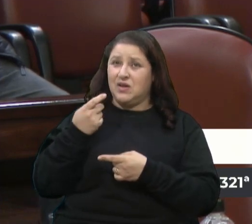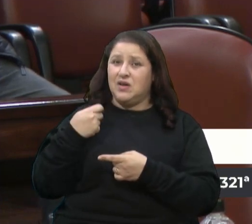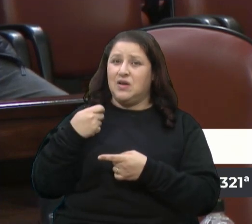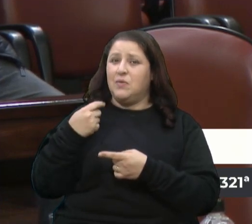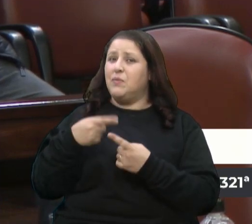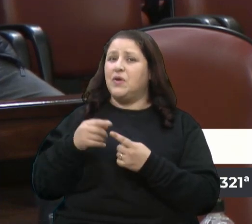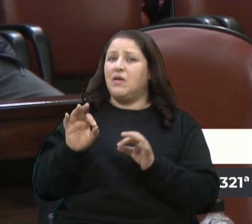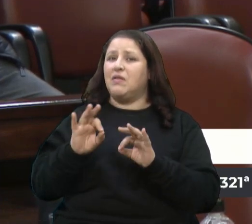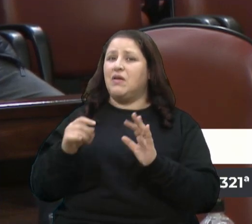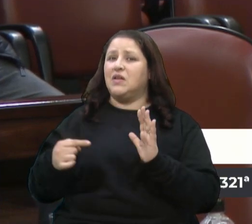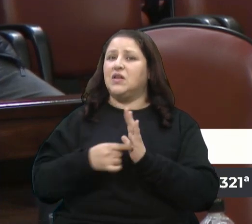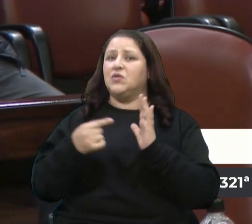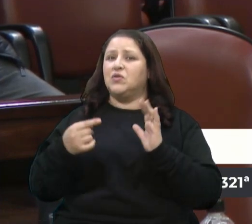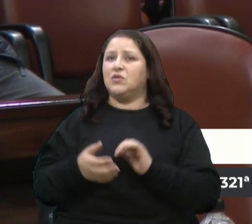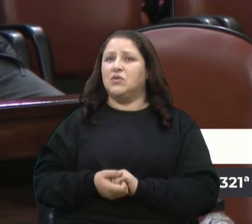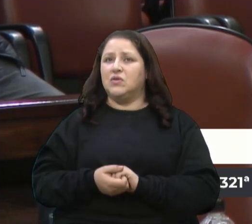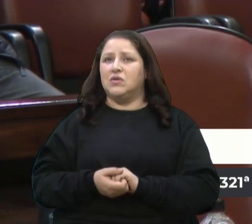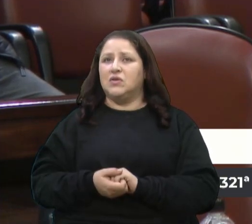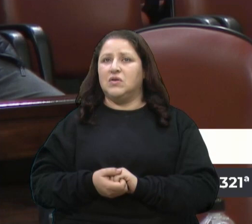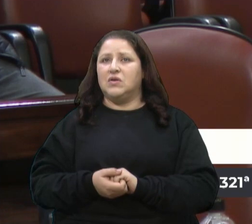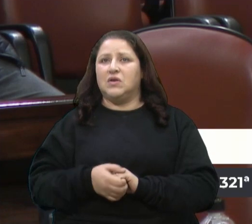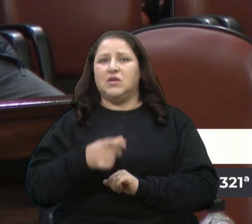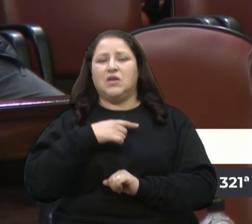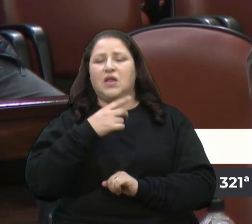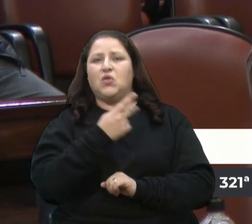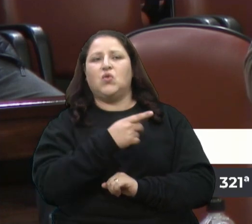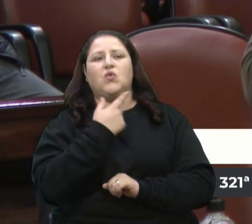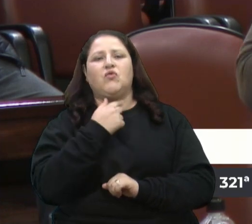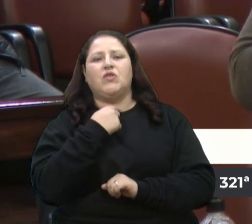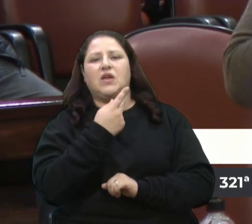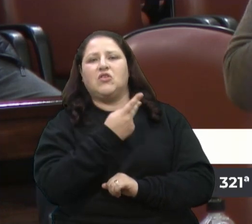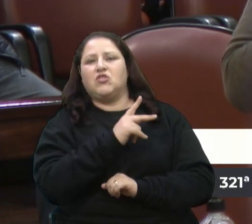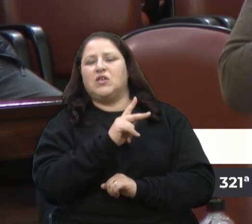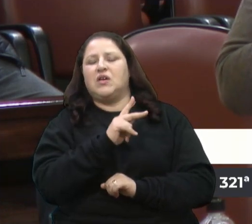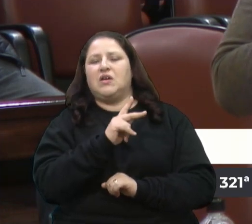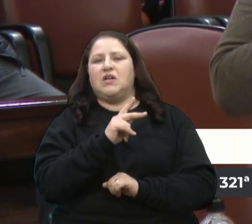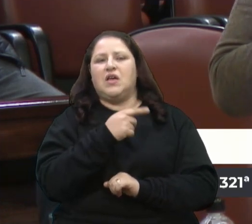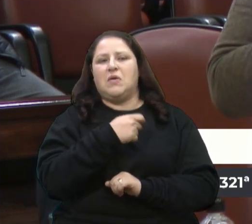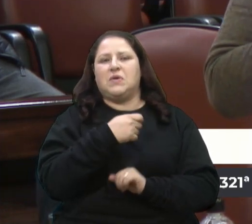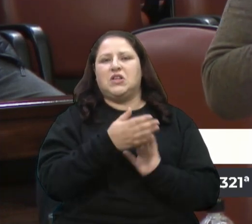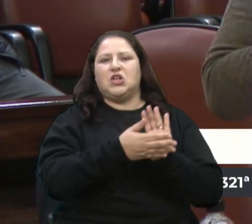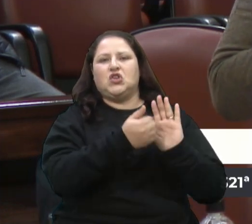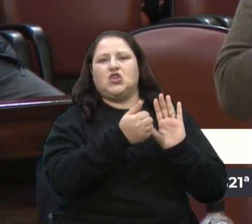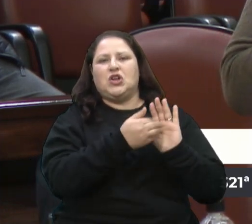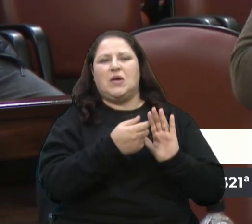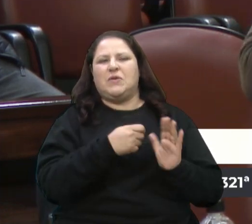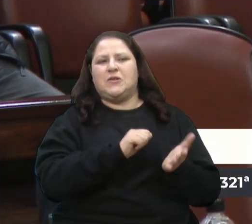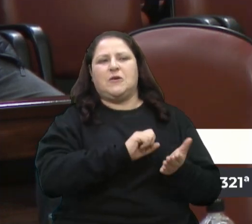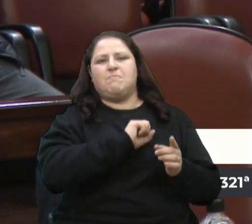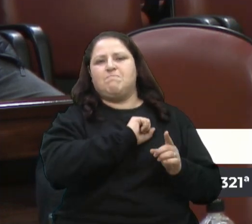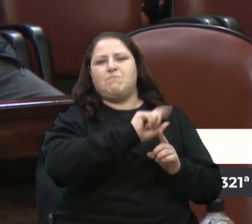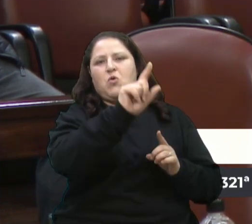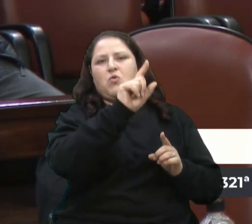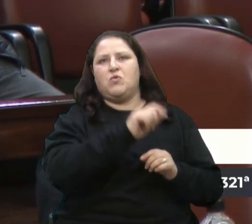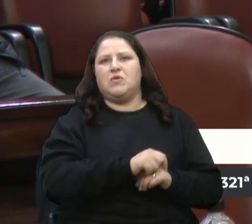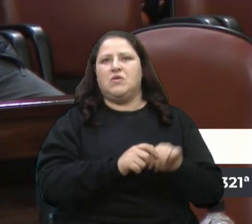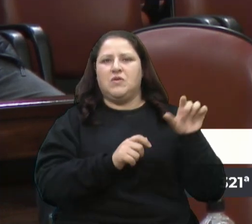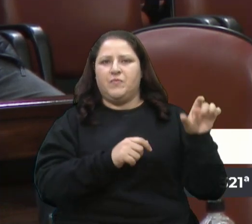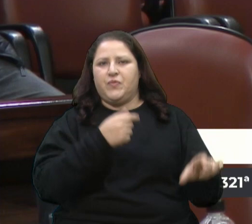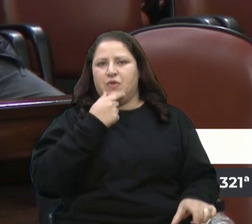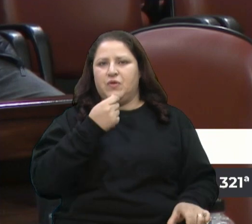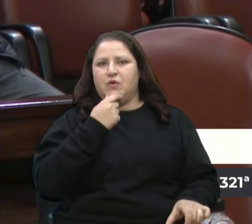denunciou ele? Ah, porque ele faz tudo a revelia, ele faz todas as coisas de forma errada, tem que tirar ele, tem que expurgar ele, falando do Vânia